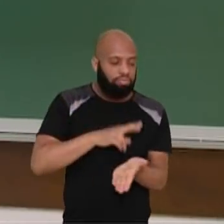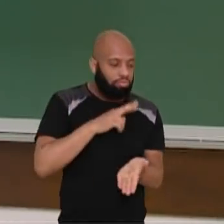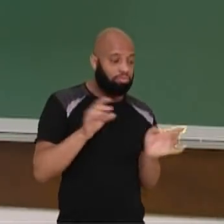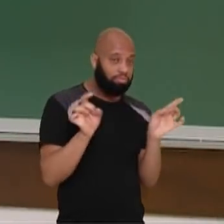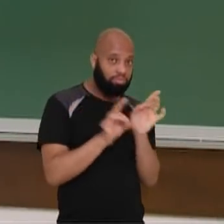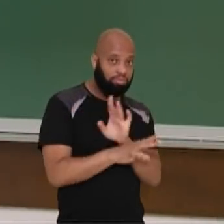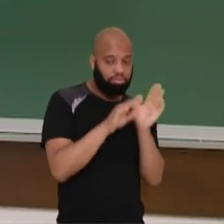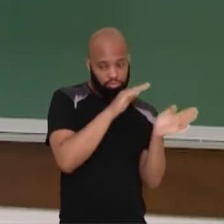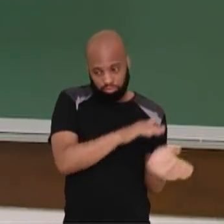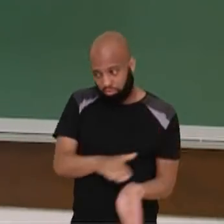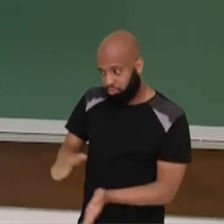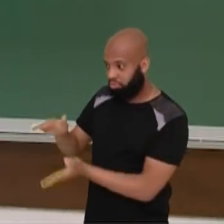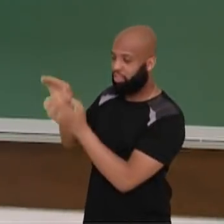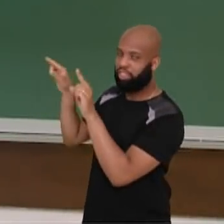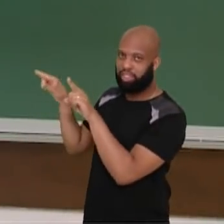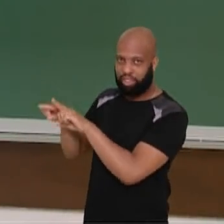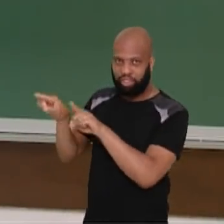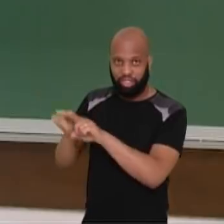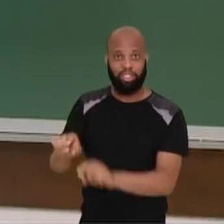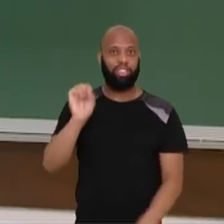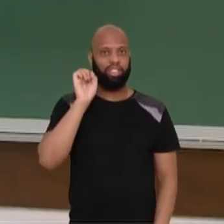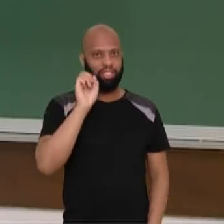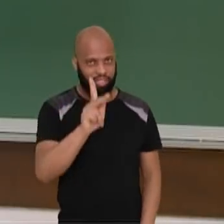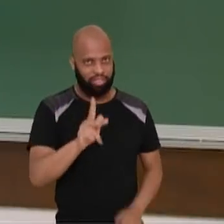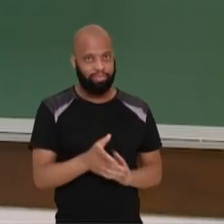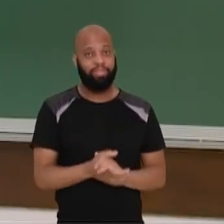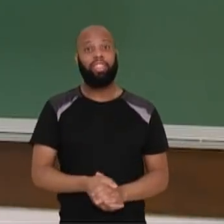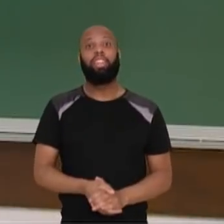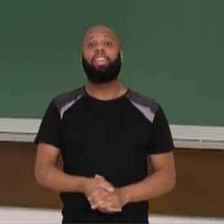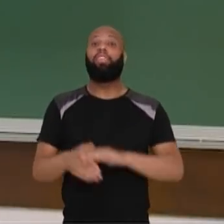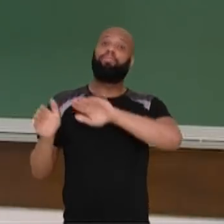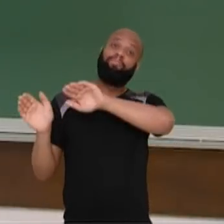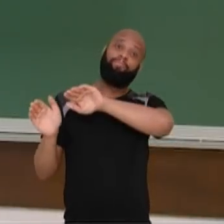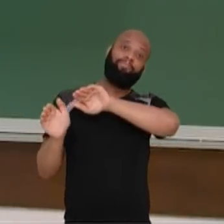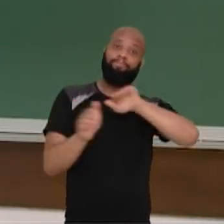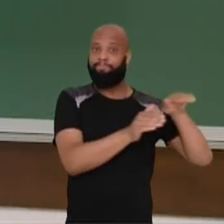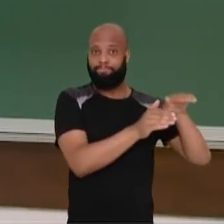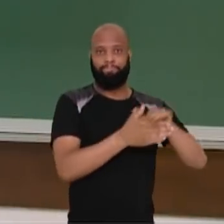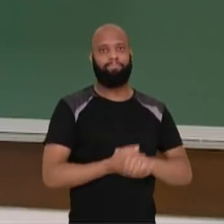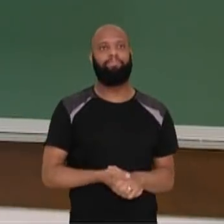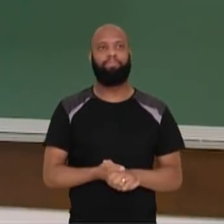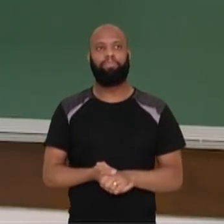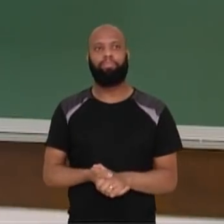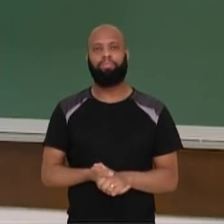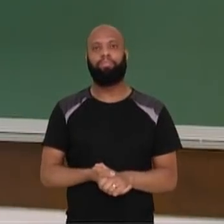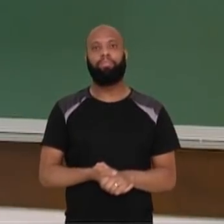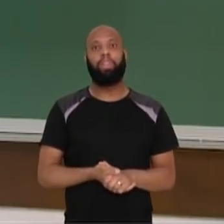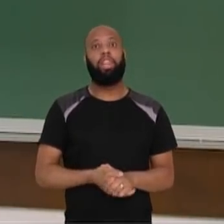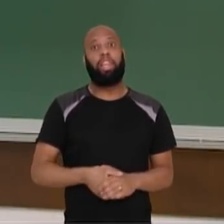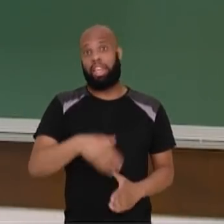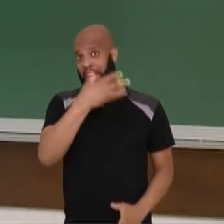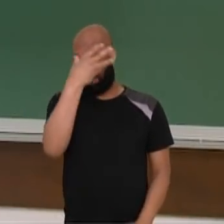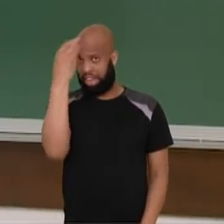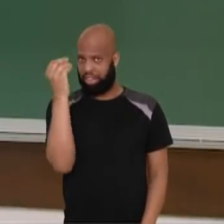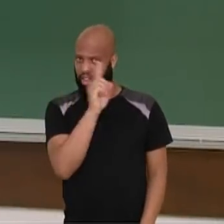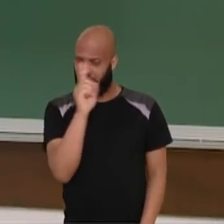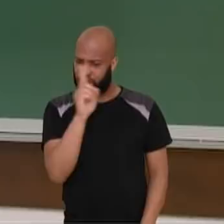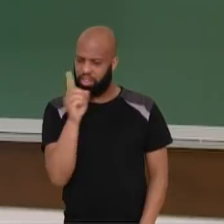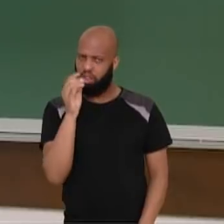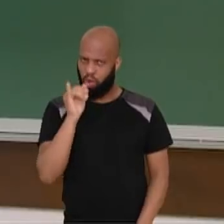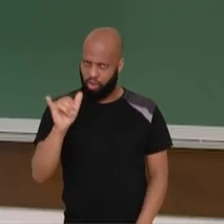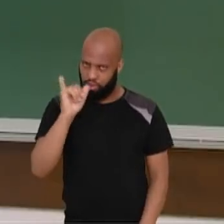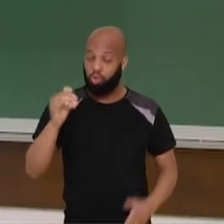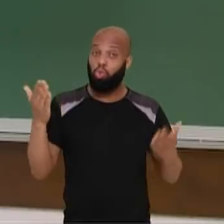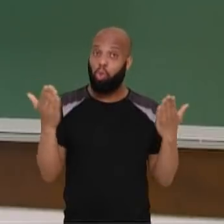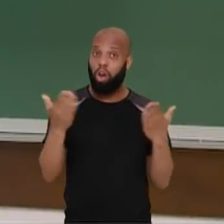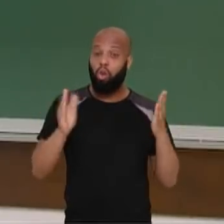na escola, certo? Lembretes dados, vamos lembrar para sempre, para que vocês nunca esqueçam. Vamos para a